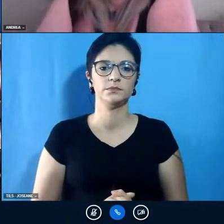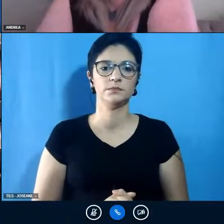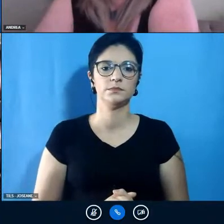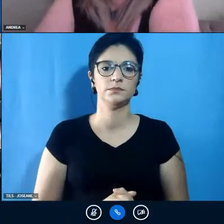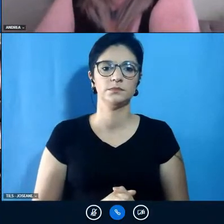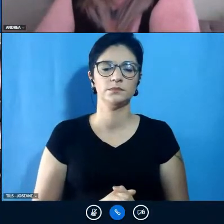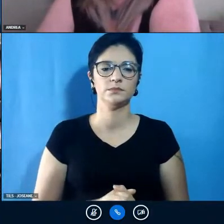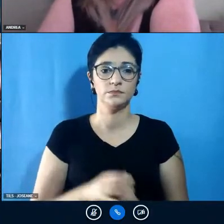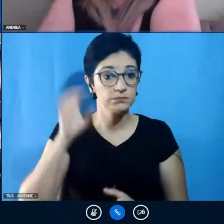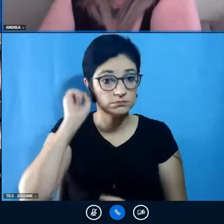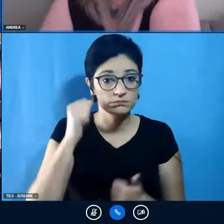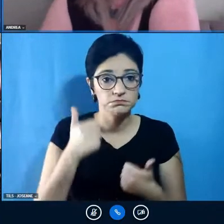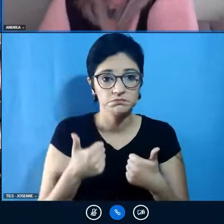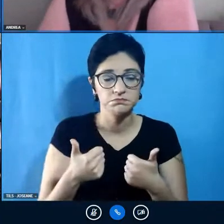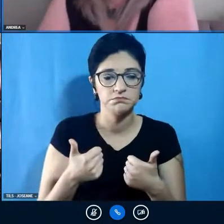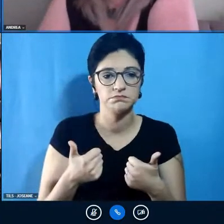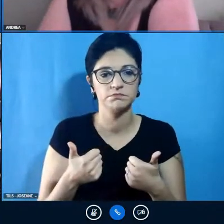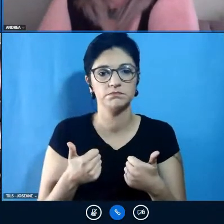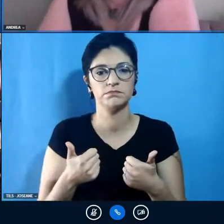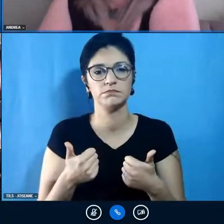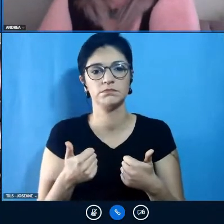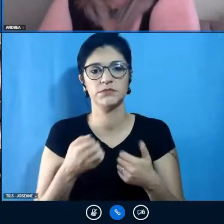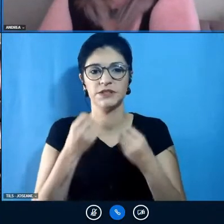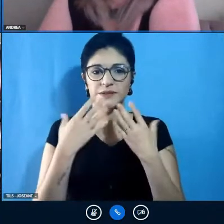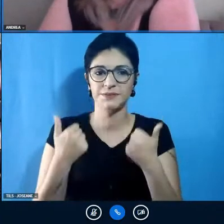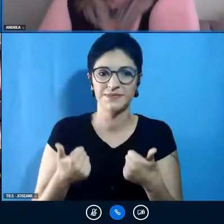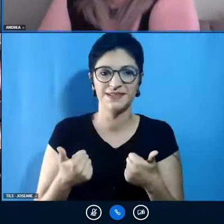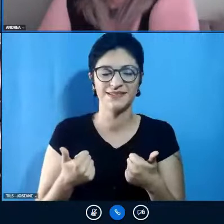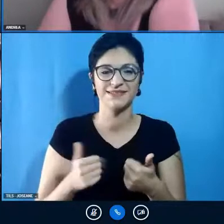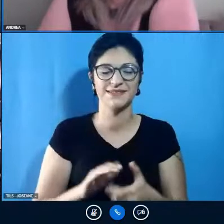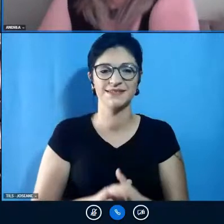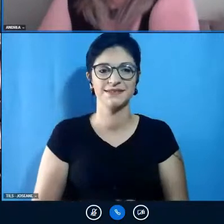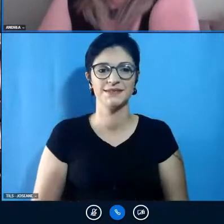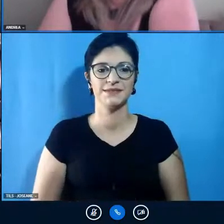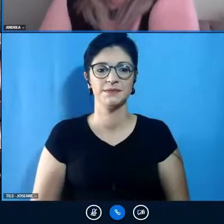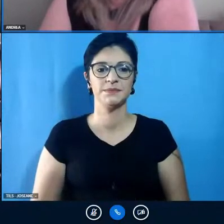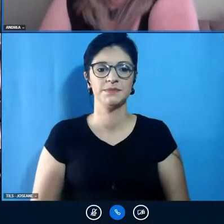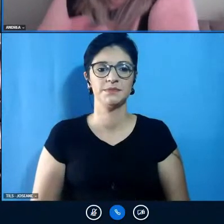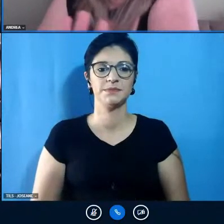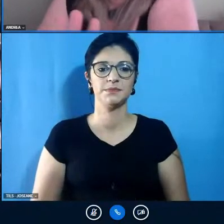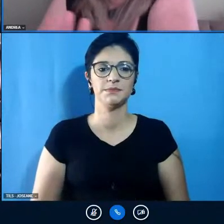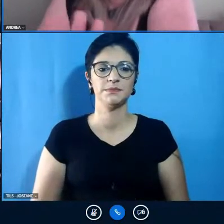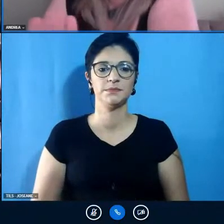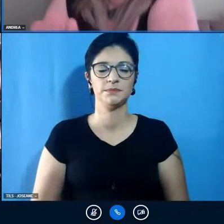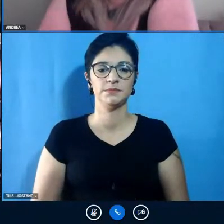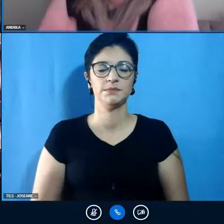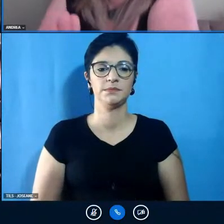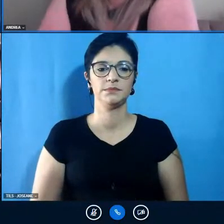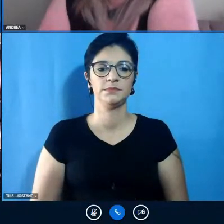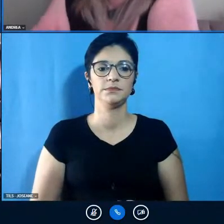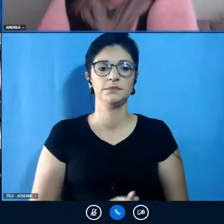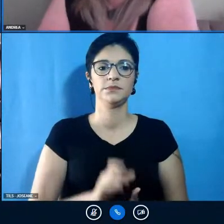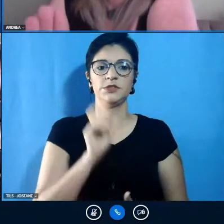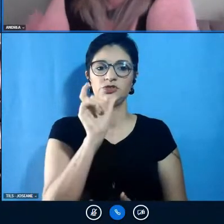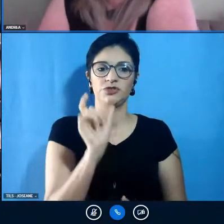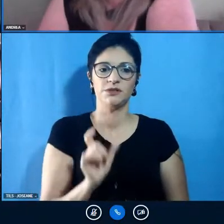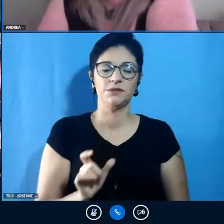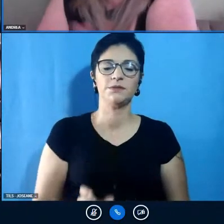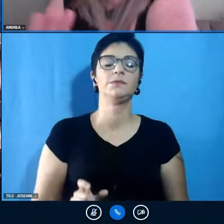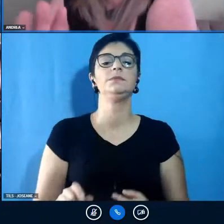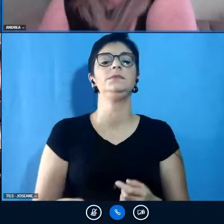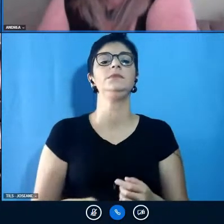Está me ouvindo? Tudo bom, gente? Agora tô. Ficou a ordem das janelas, para mim está aparecendo. Adriana,